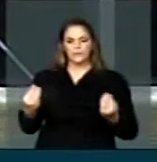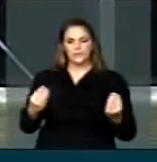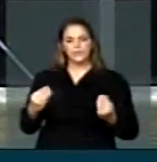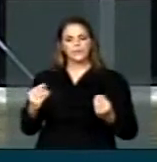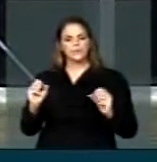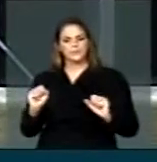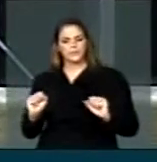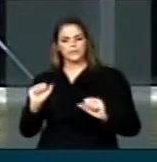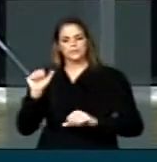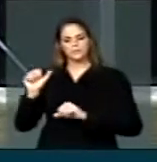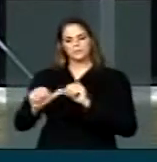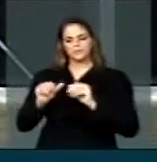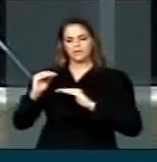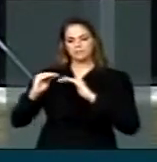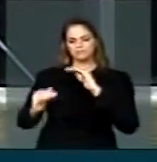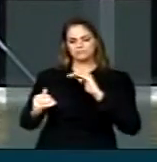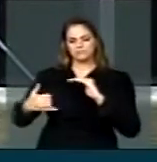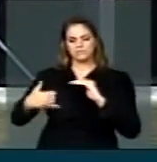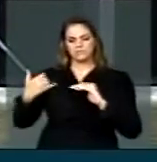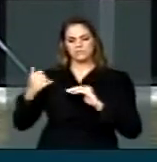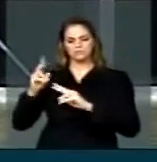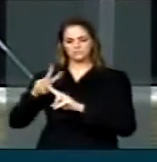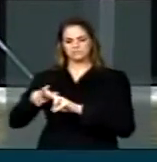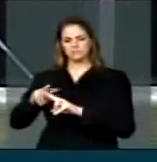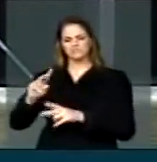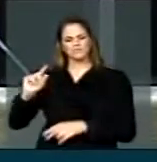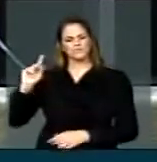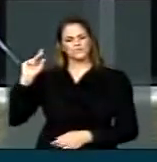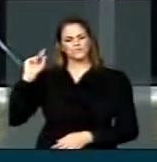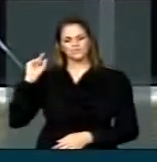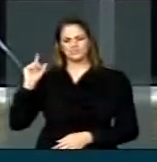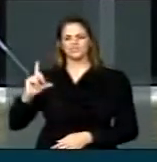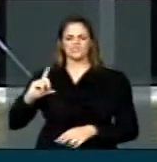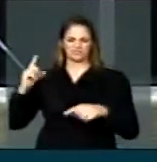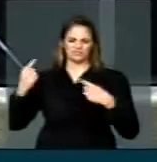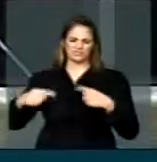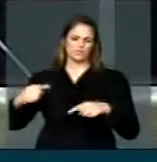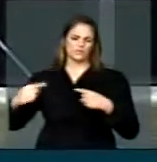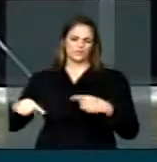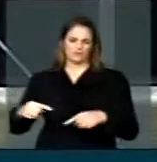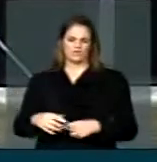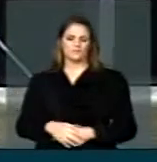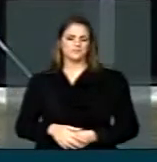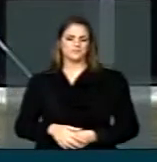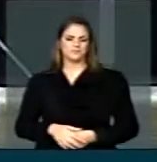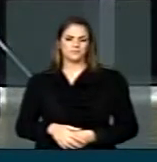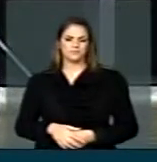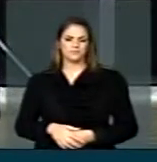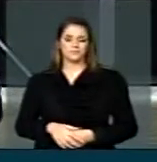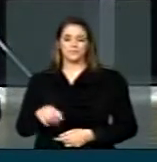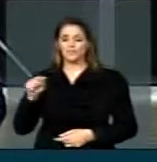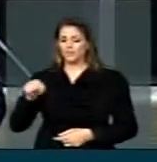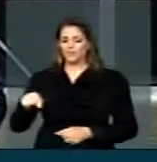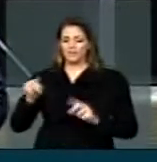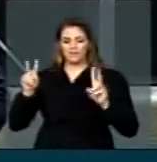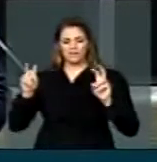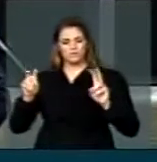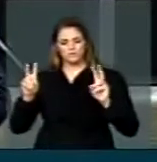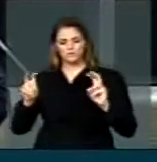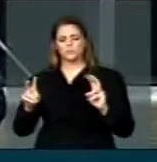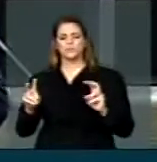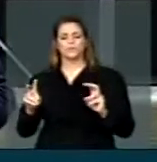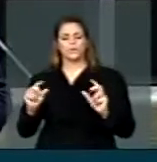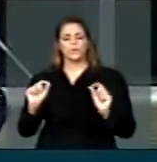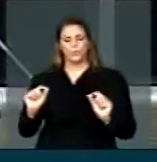maioridade penal, ela se arrasta, de fato, há muito tempo. Mas por que se arrasta há muito tempo? Por se tratar, de fato, de uma discussão